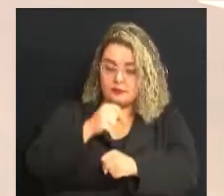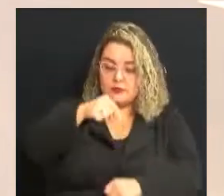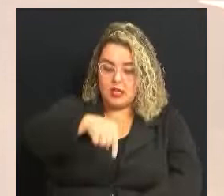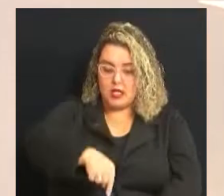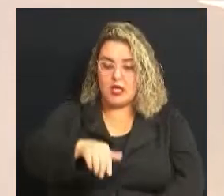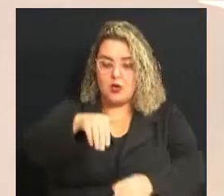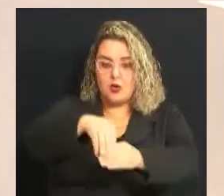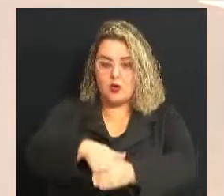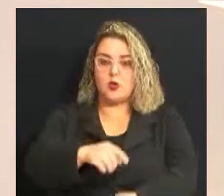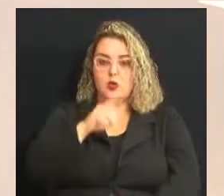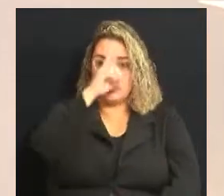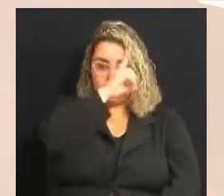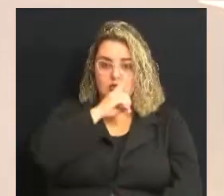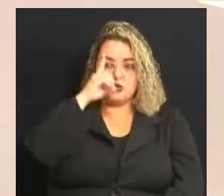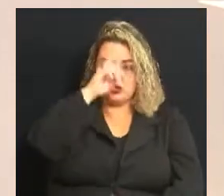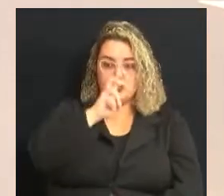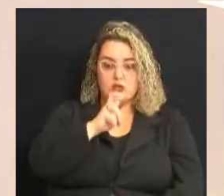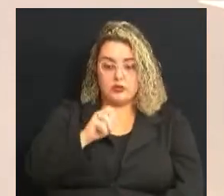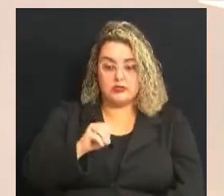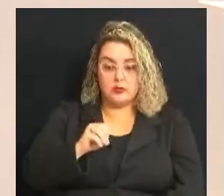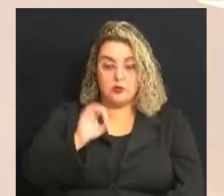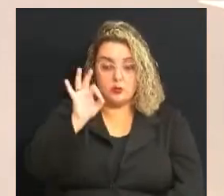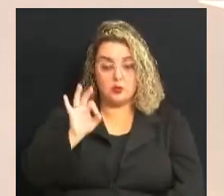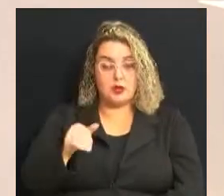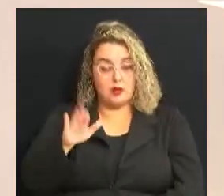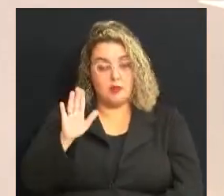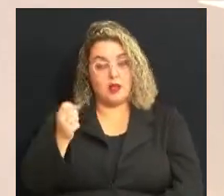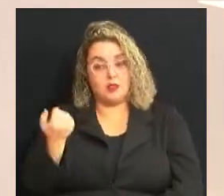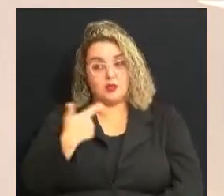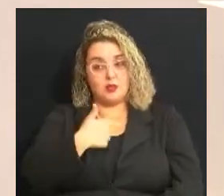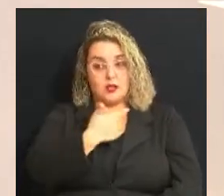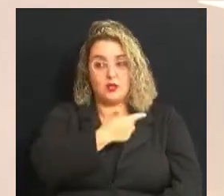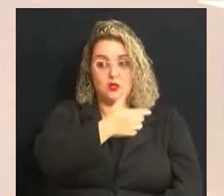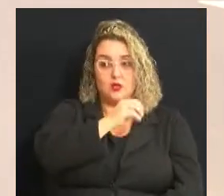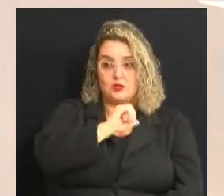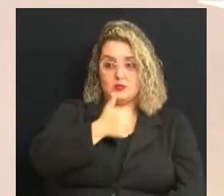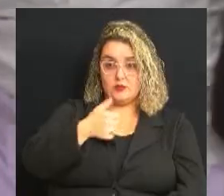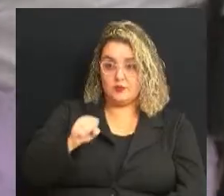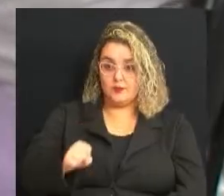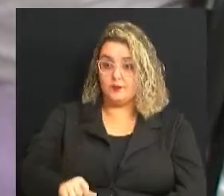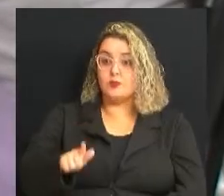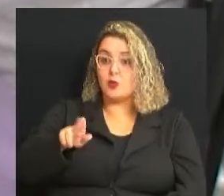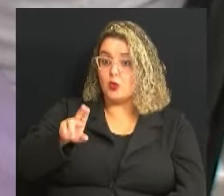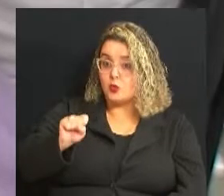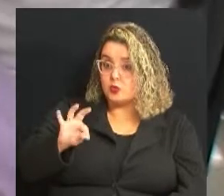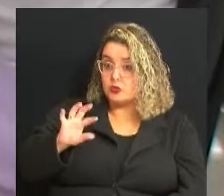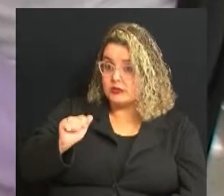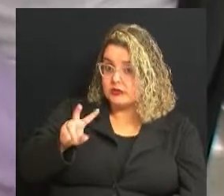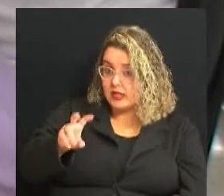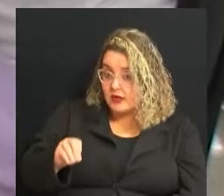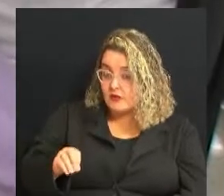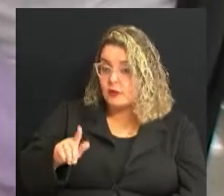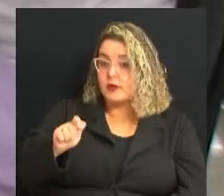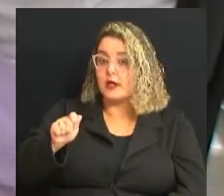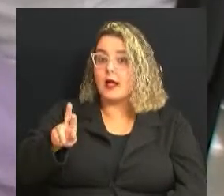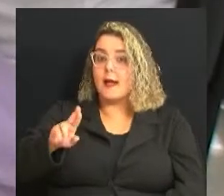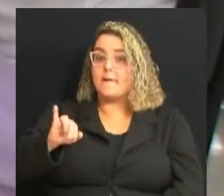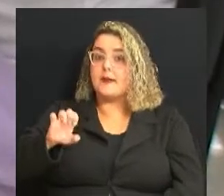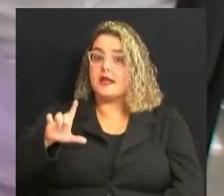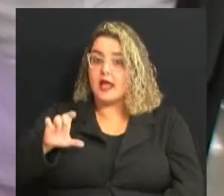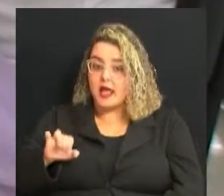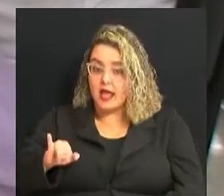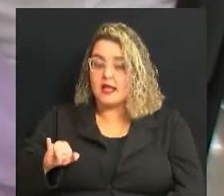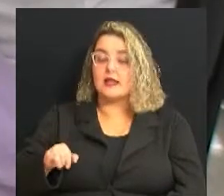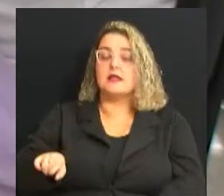seu voto neste domingo 50% a mais que em 2018 Gustavo Gabriele e